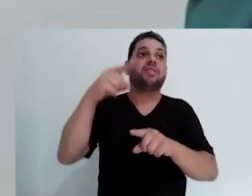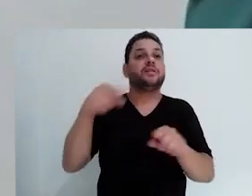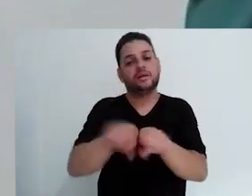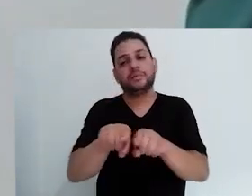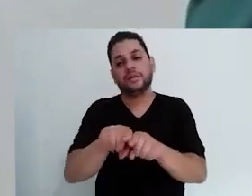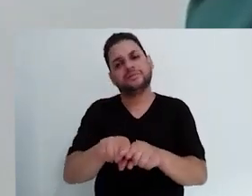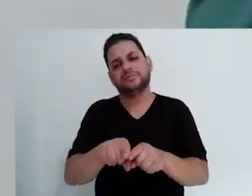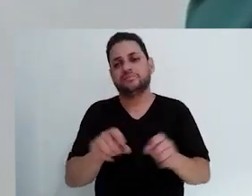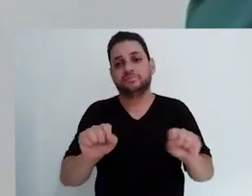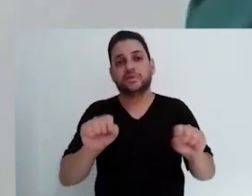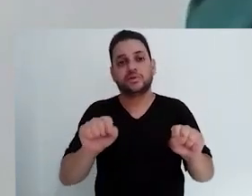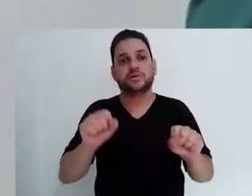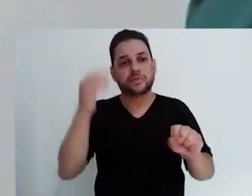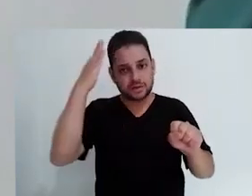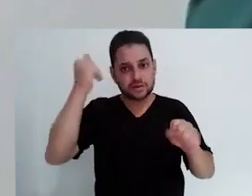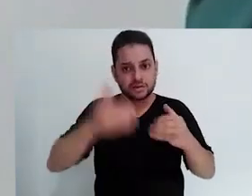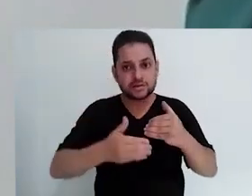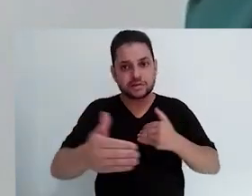que sempre vai funcionar.